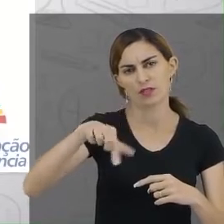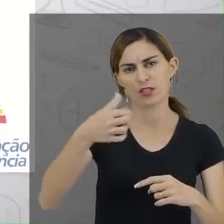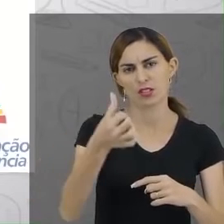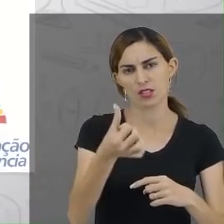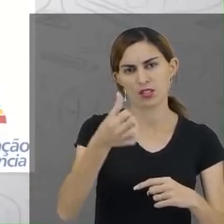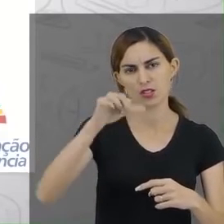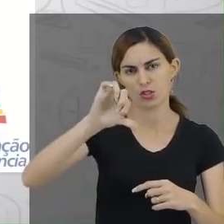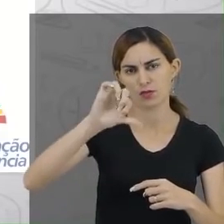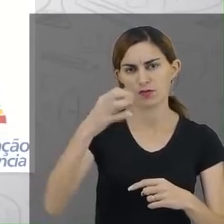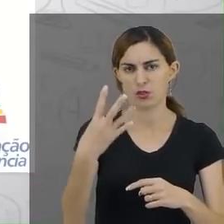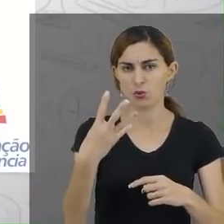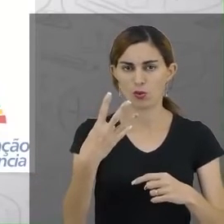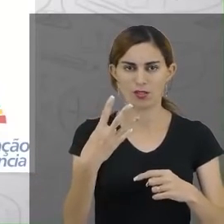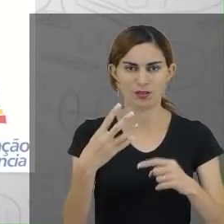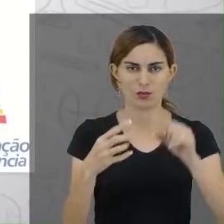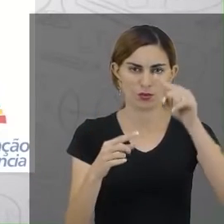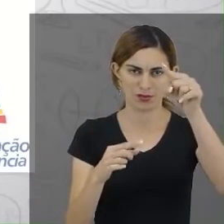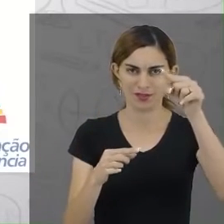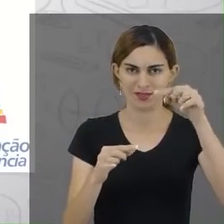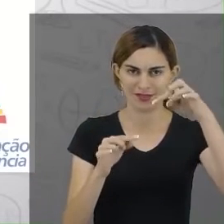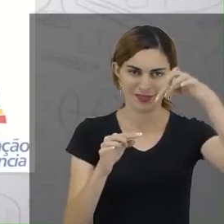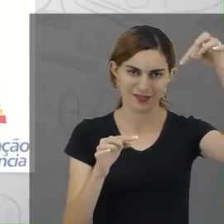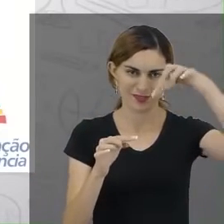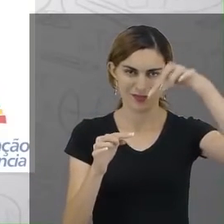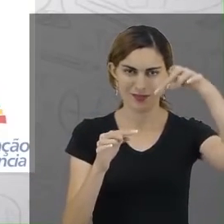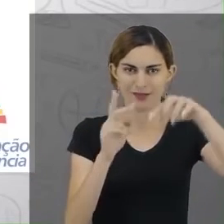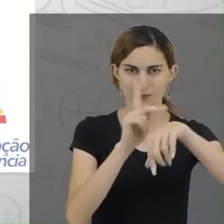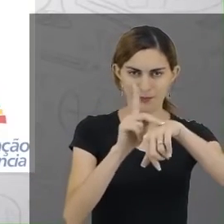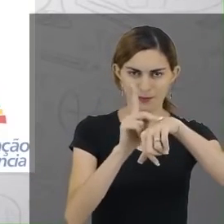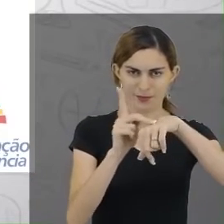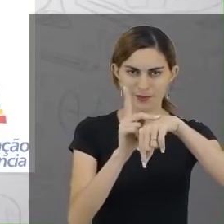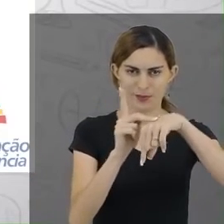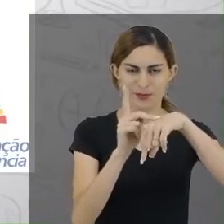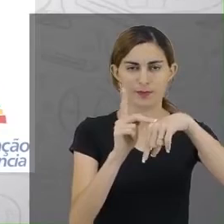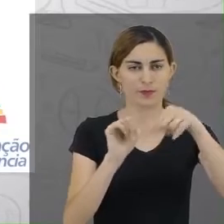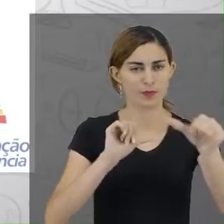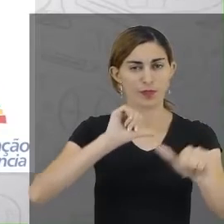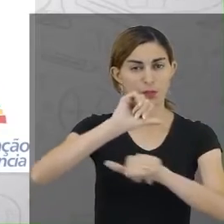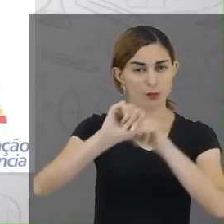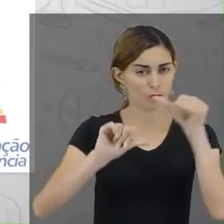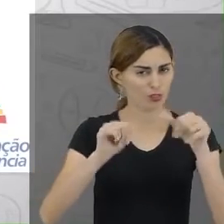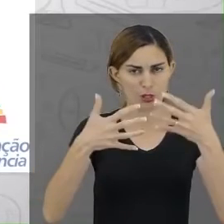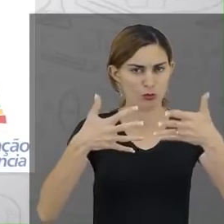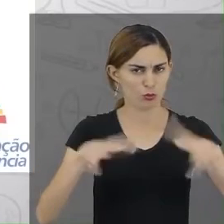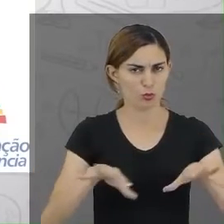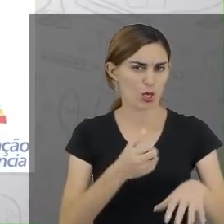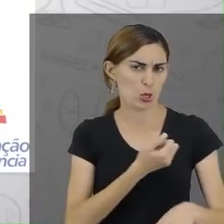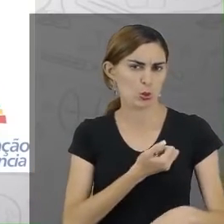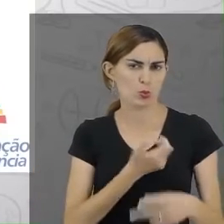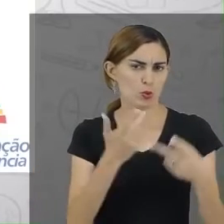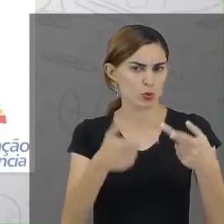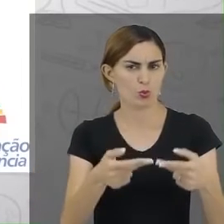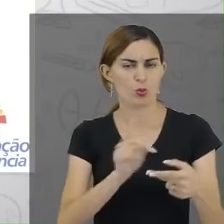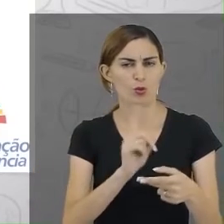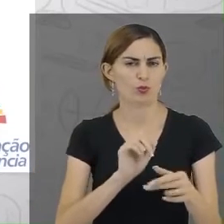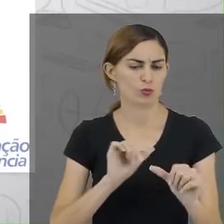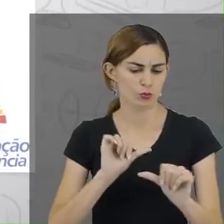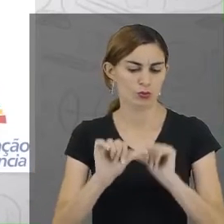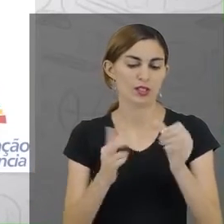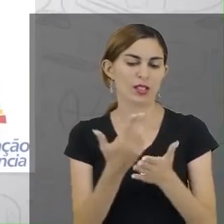13,694, ela é este ponto aqui. Mas vamos alterar isso. Não vamos querer que o nosso